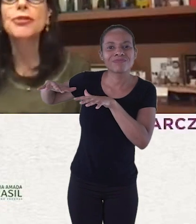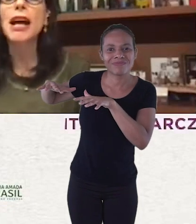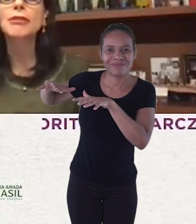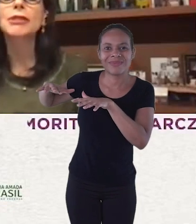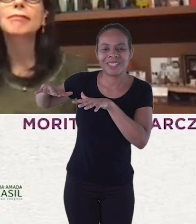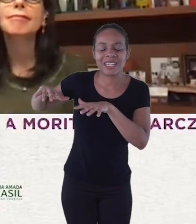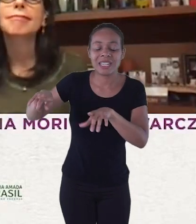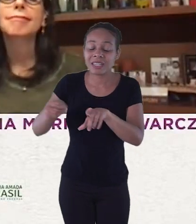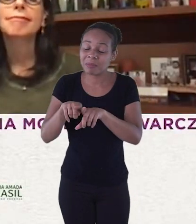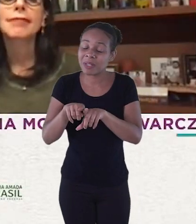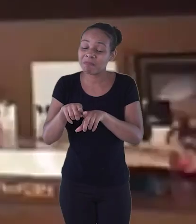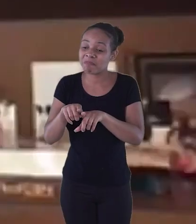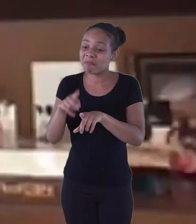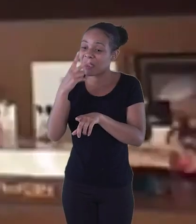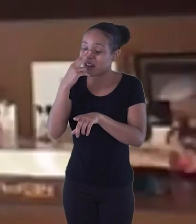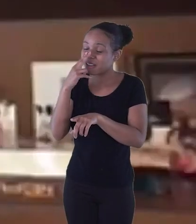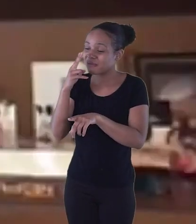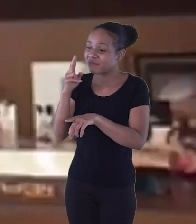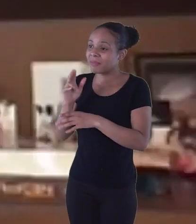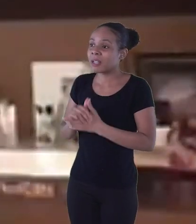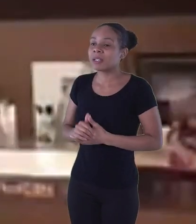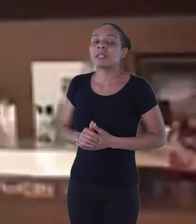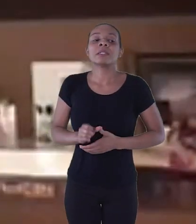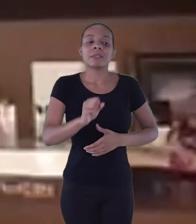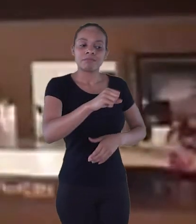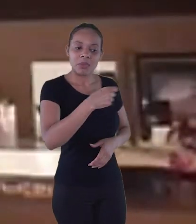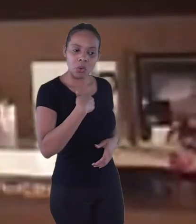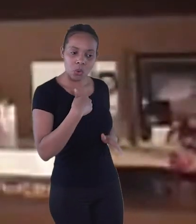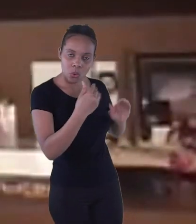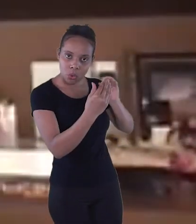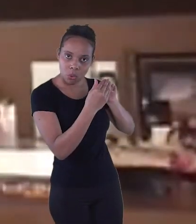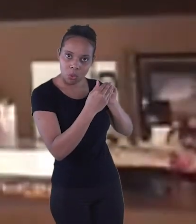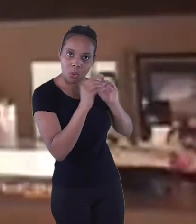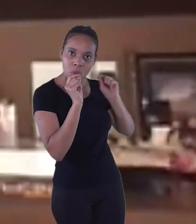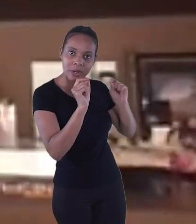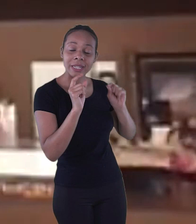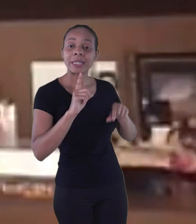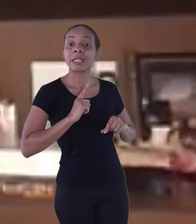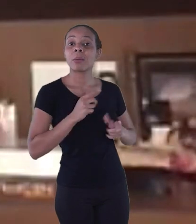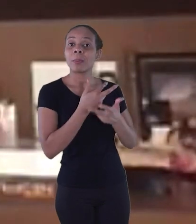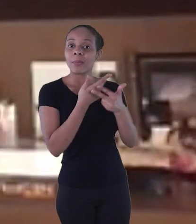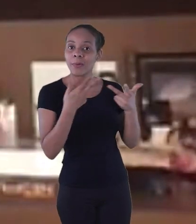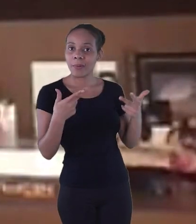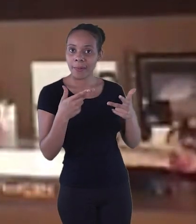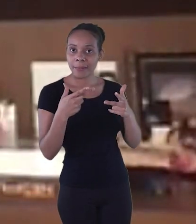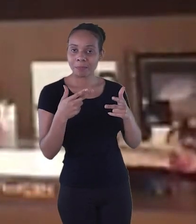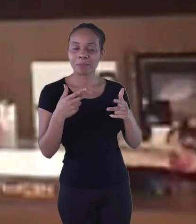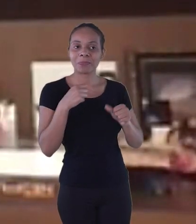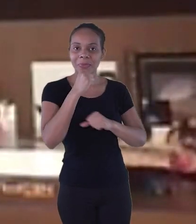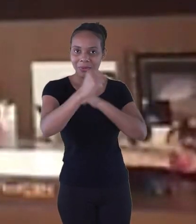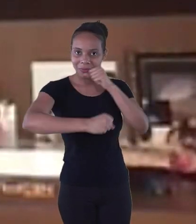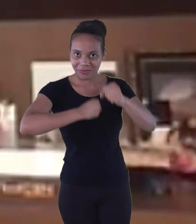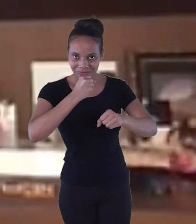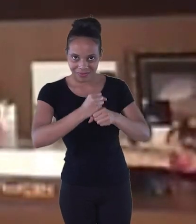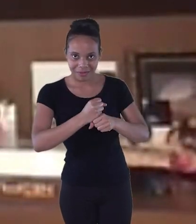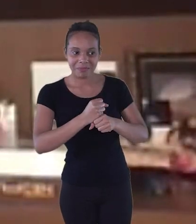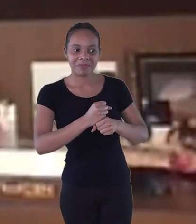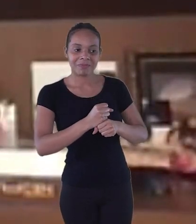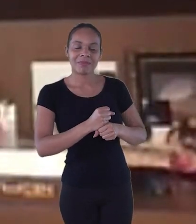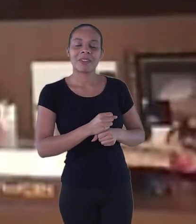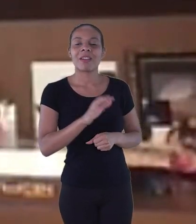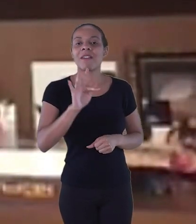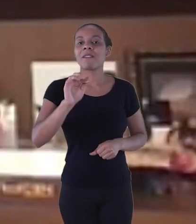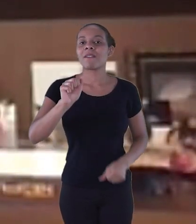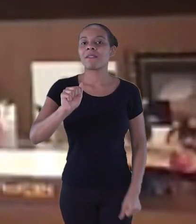trilha sonora. Também acho, Flávio, que tem uma coisa que ano que vem será, como disse Flávio, o ano de revisão